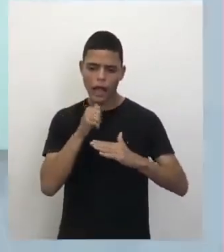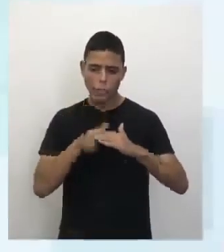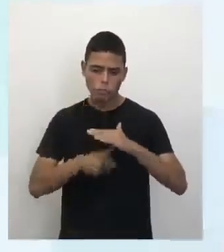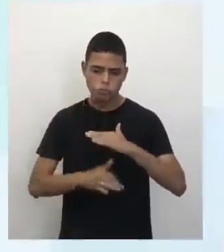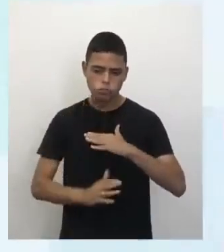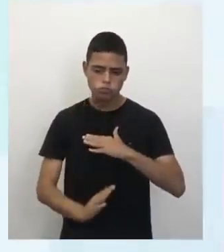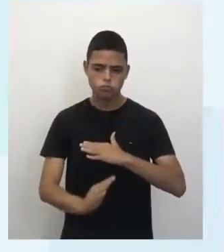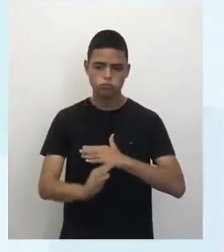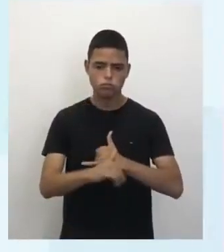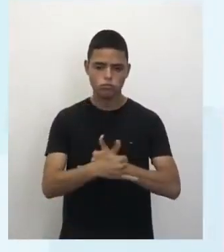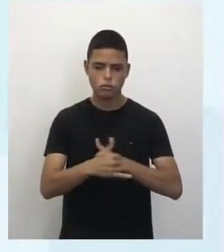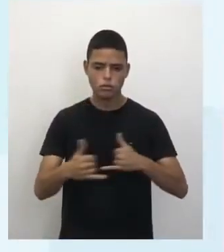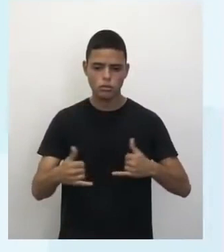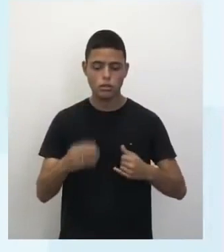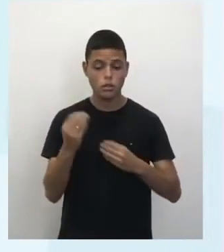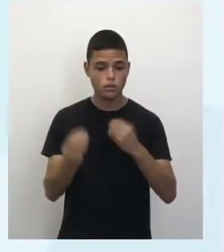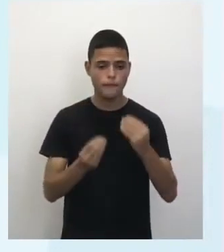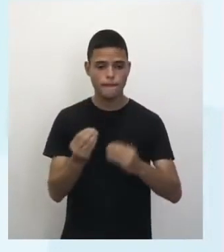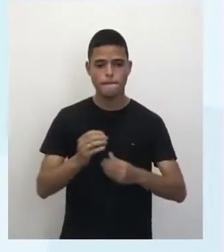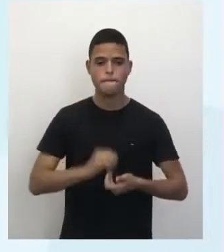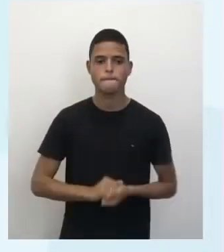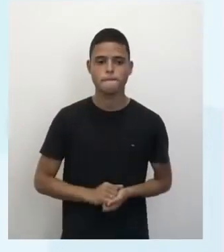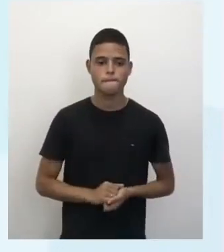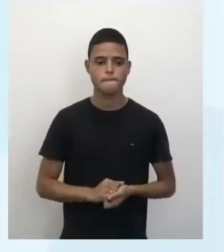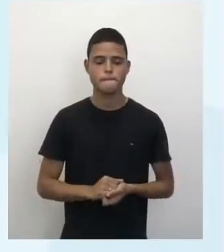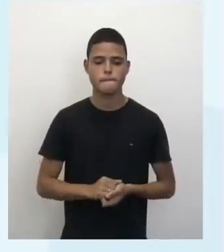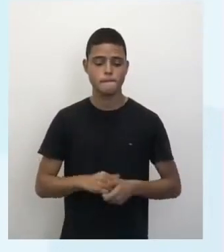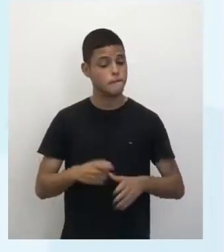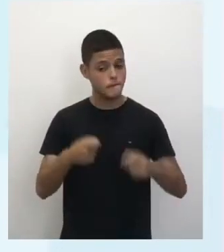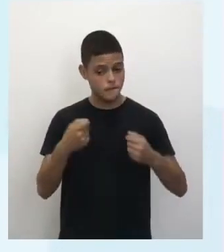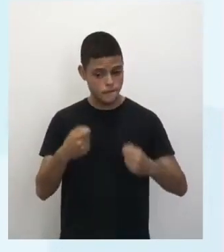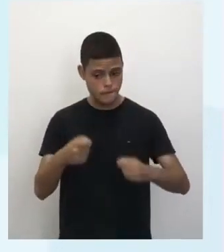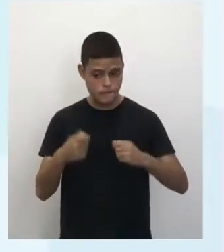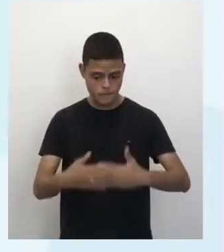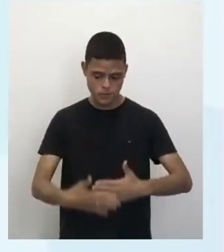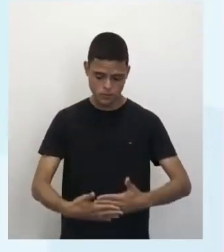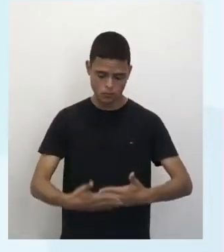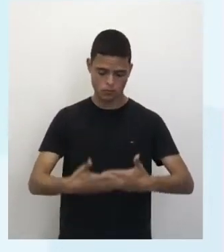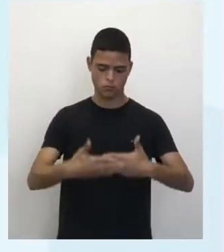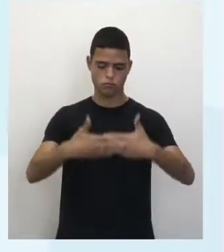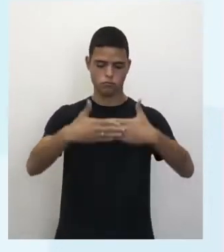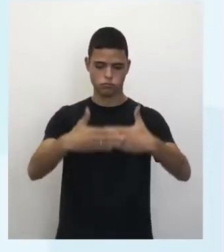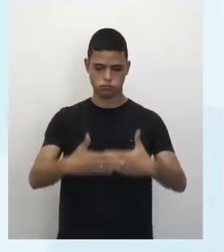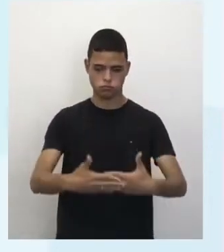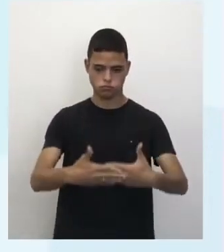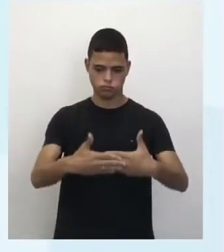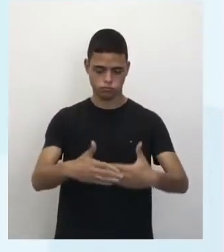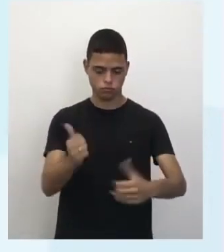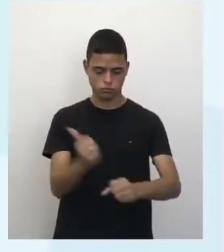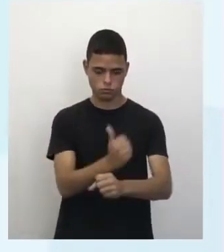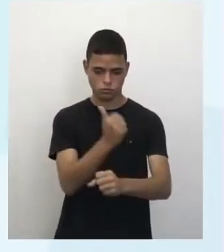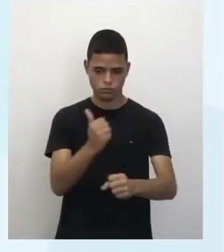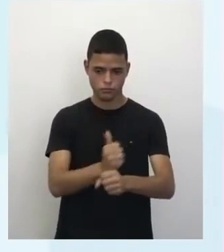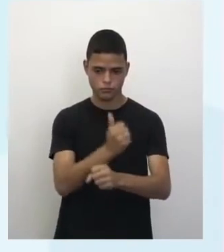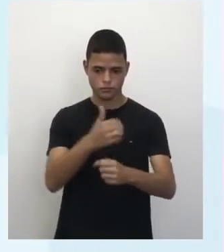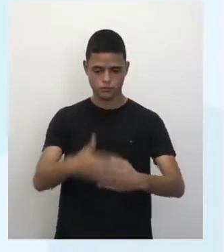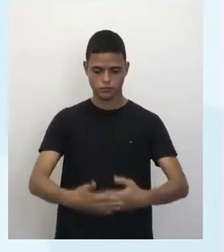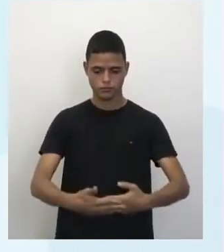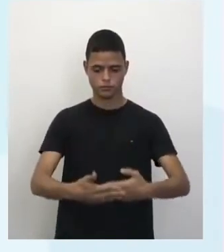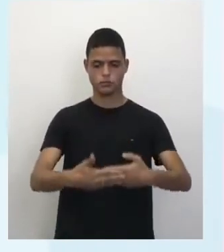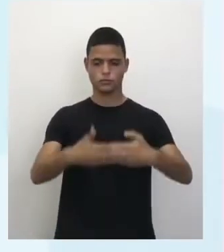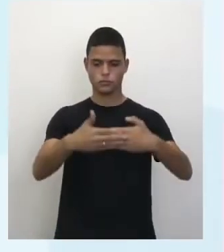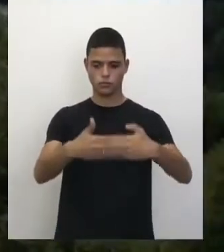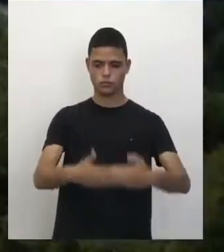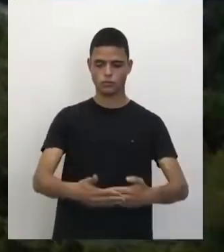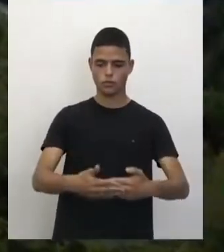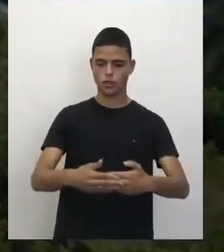você precisa primeiro, né, lembrar, né, que precisa barrar a água, né, construir a famosa barreira. Então, nós estamos usando, na verdade, o potencial